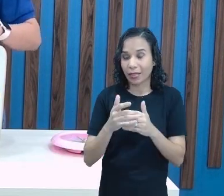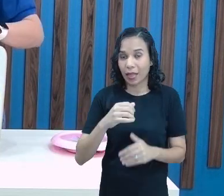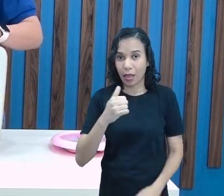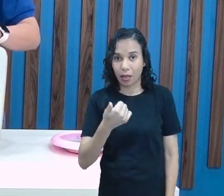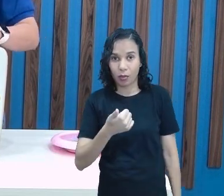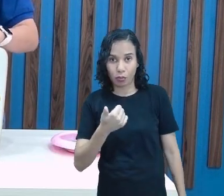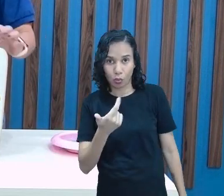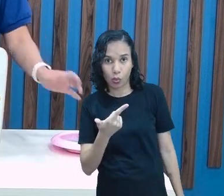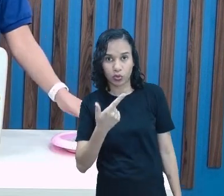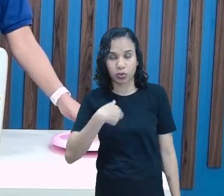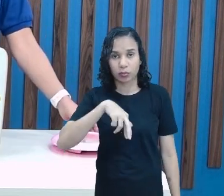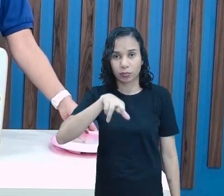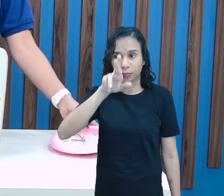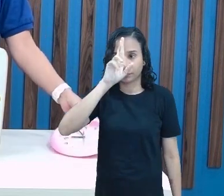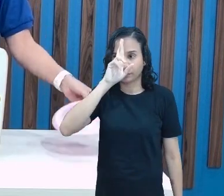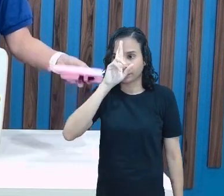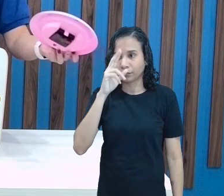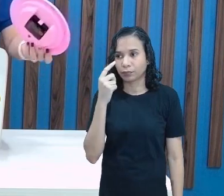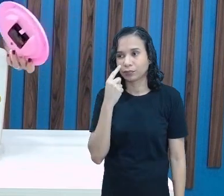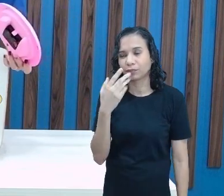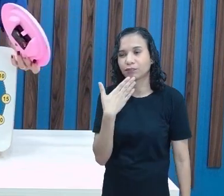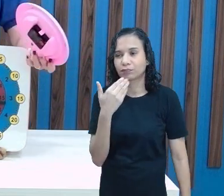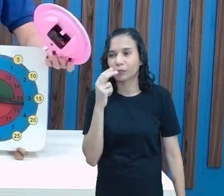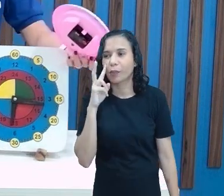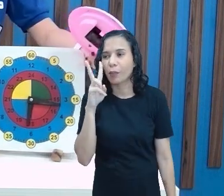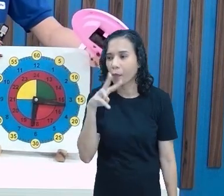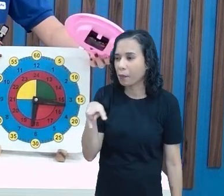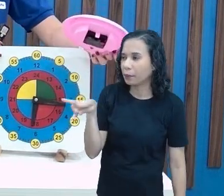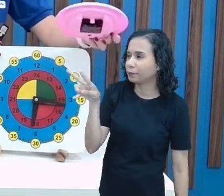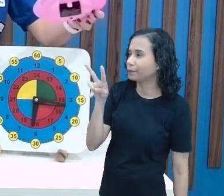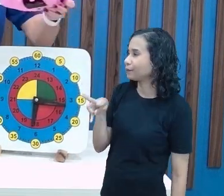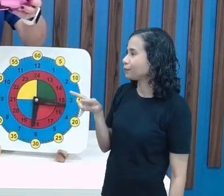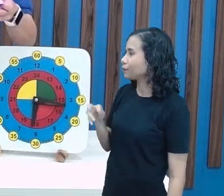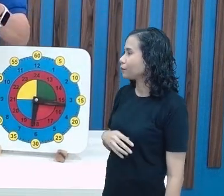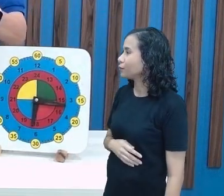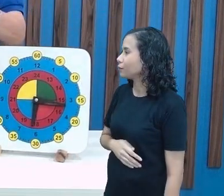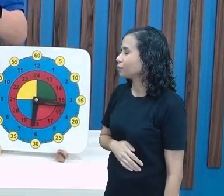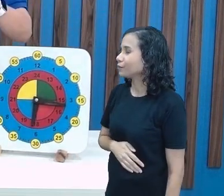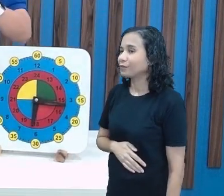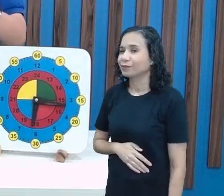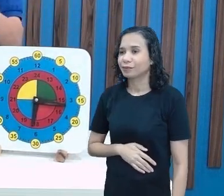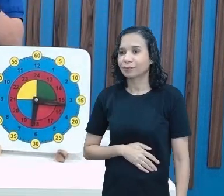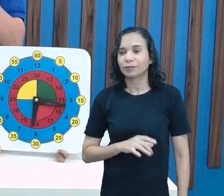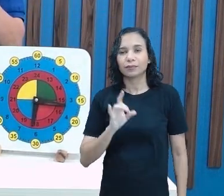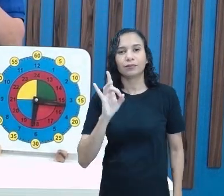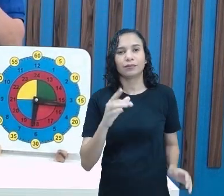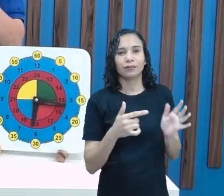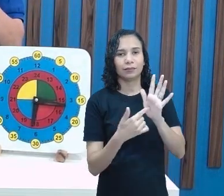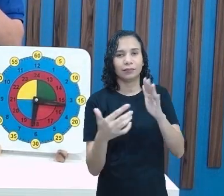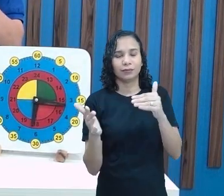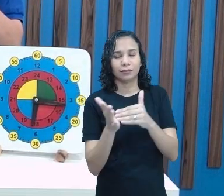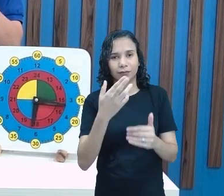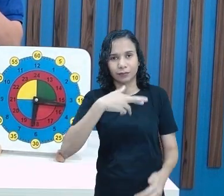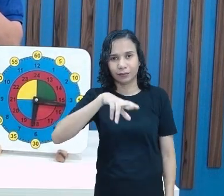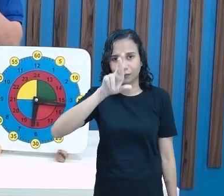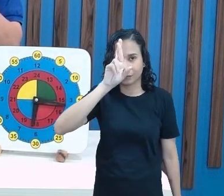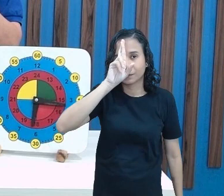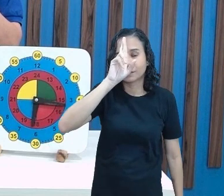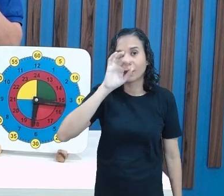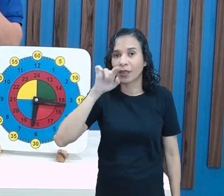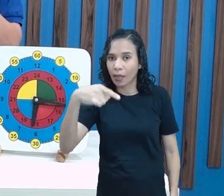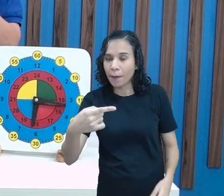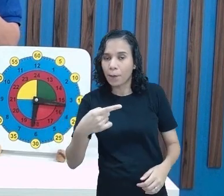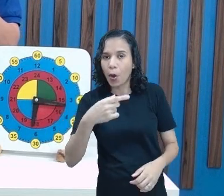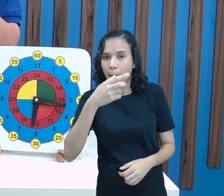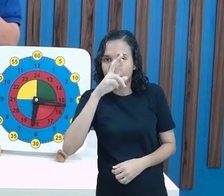12, então deixa eu mostrar isso aqui, né, que fica melhor de visualizar. Como ele só marca até o 12, depois que